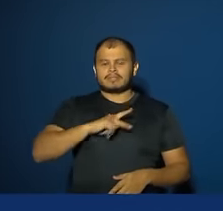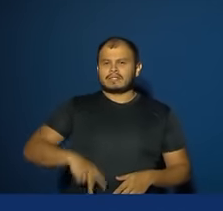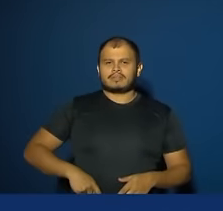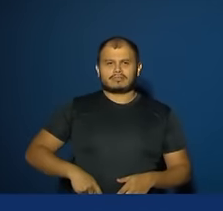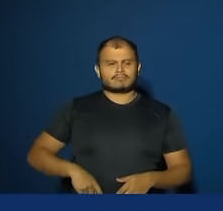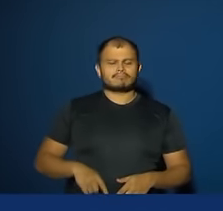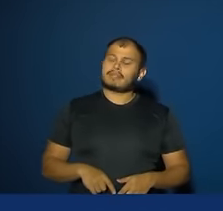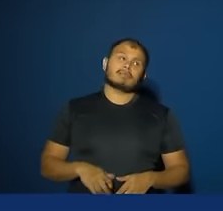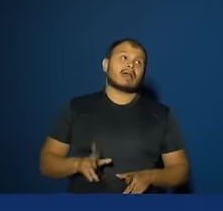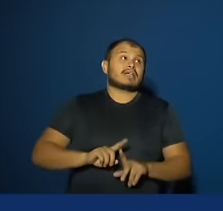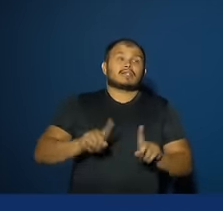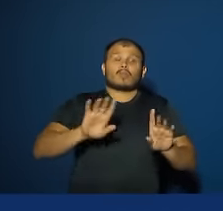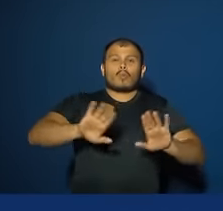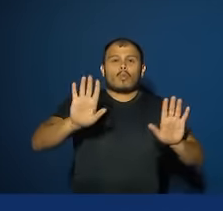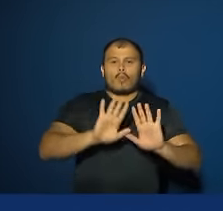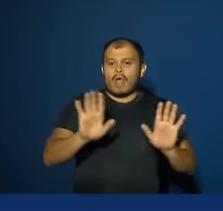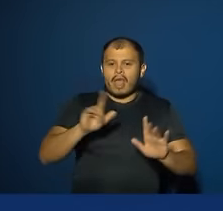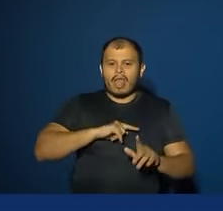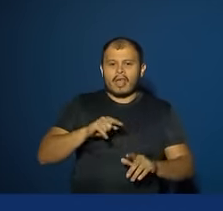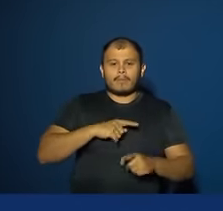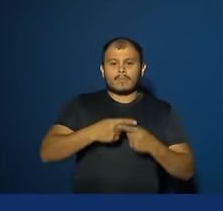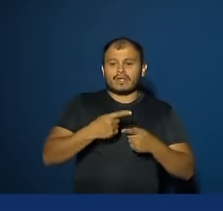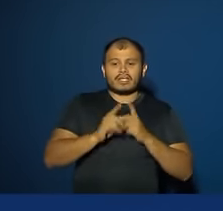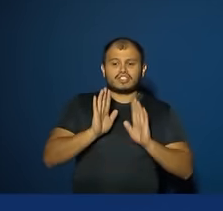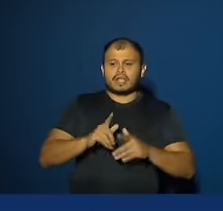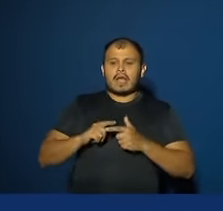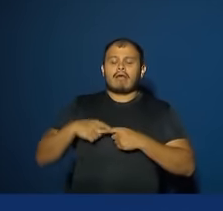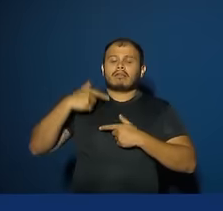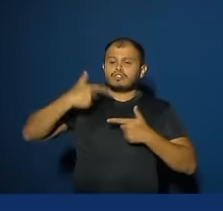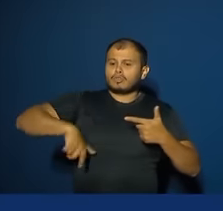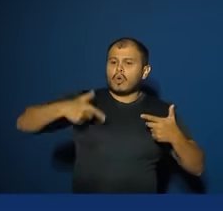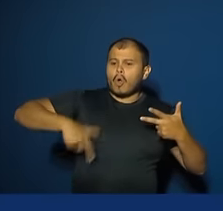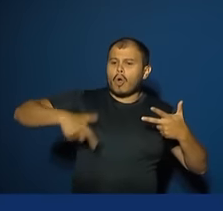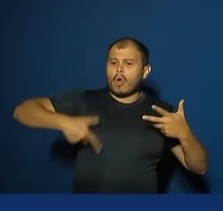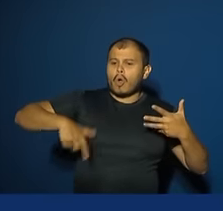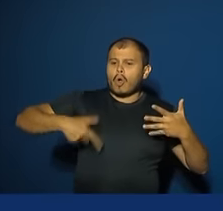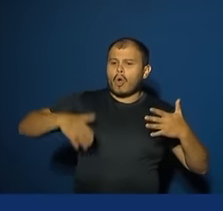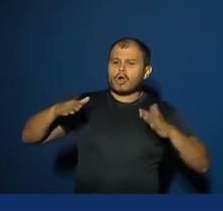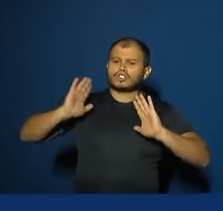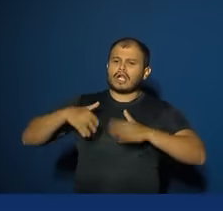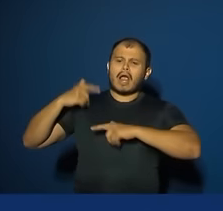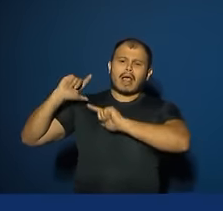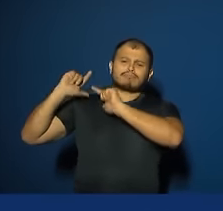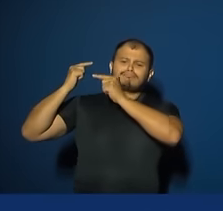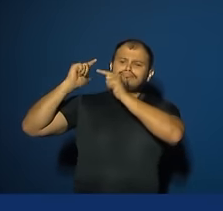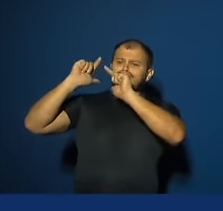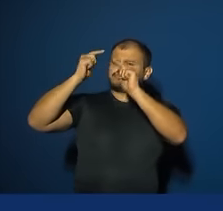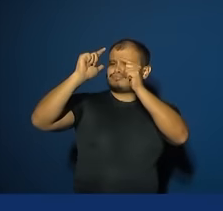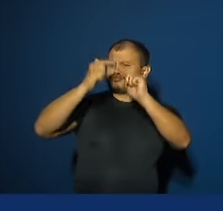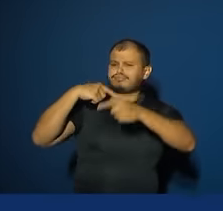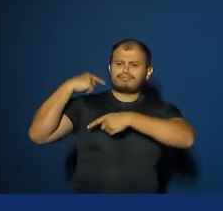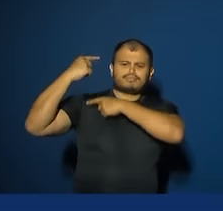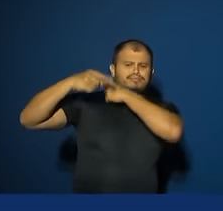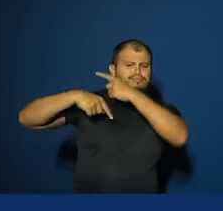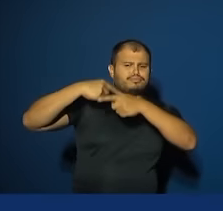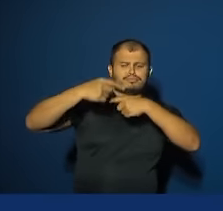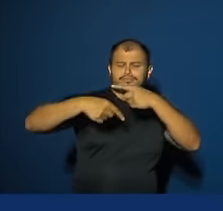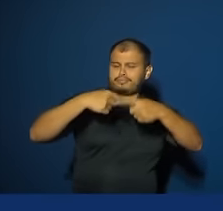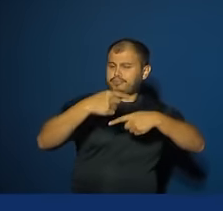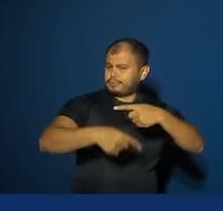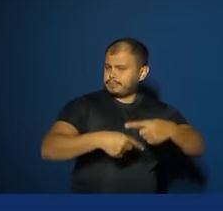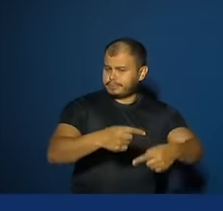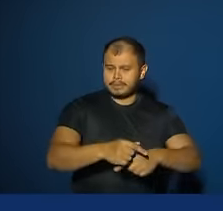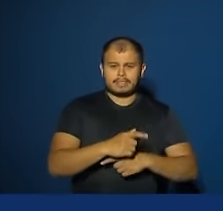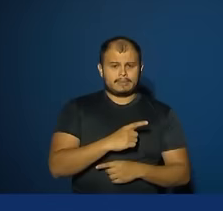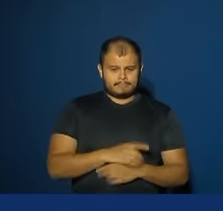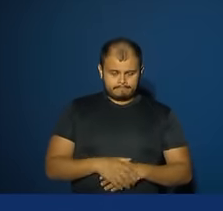aqui um juízo de valor porque é um padrão que quase que se repete em em todo em todo eh eh eh todo o